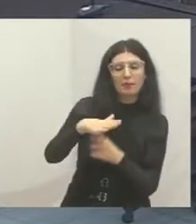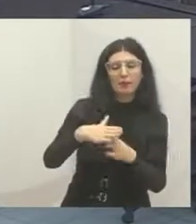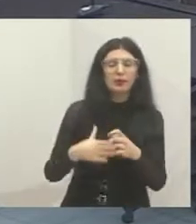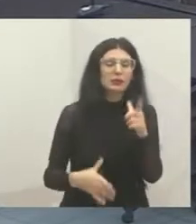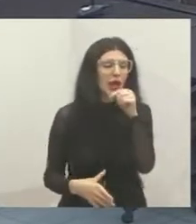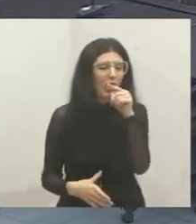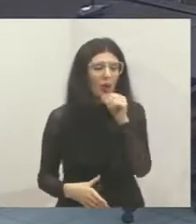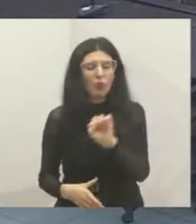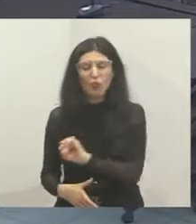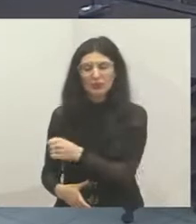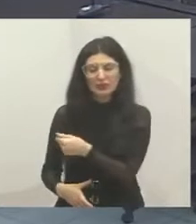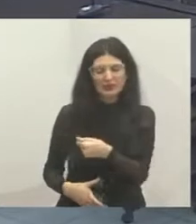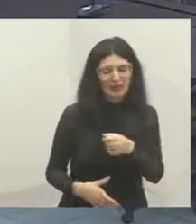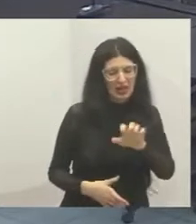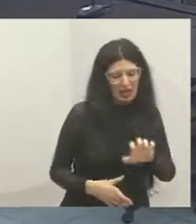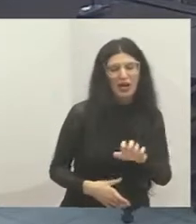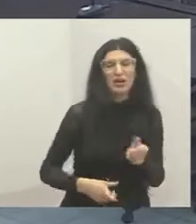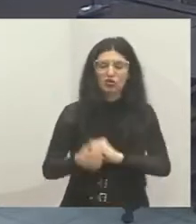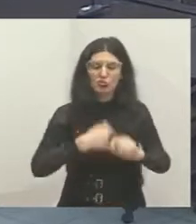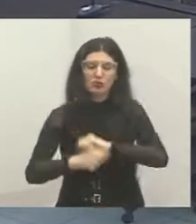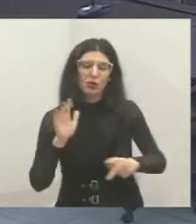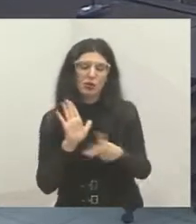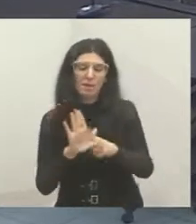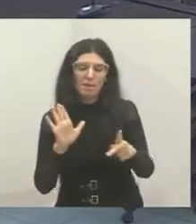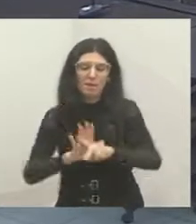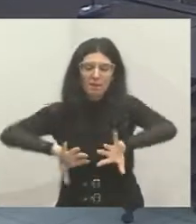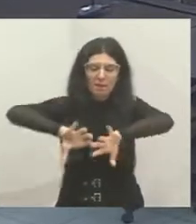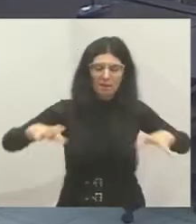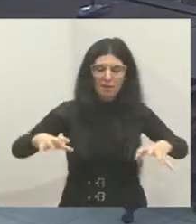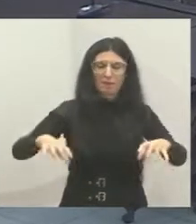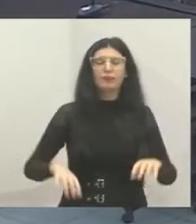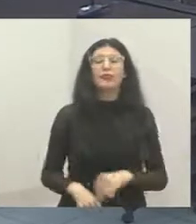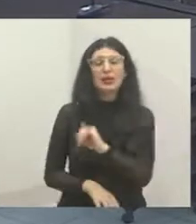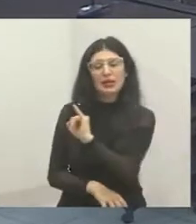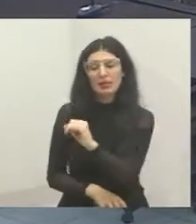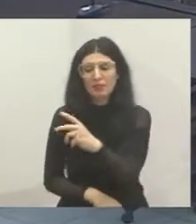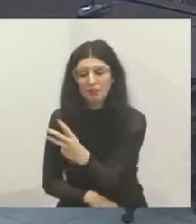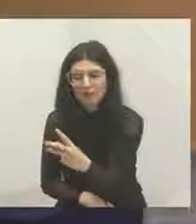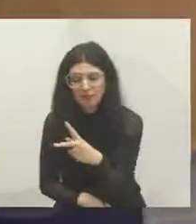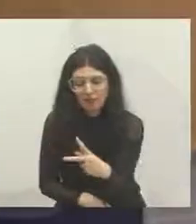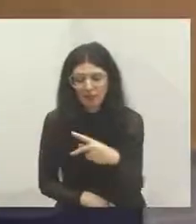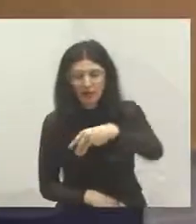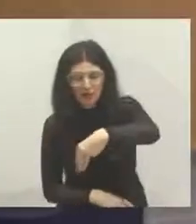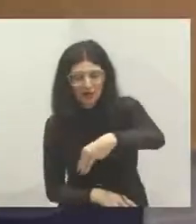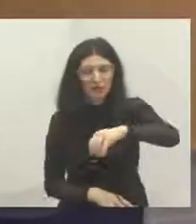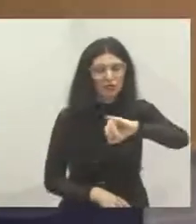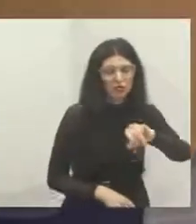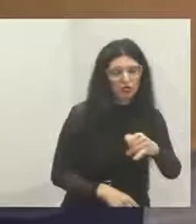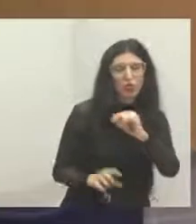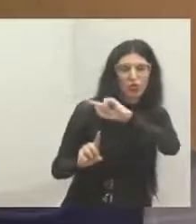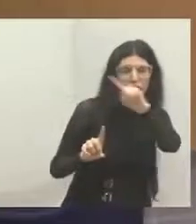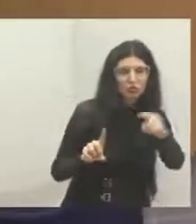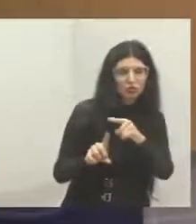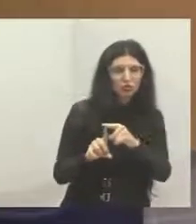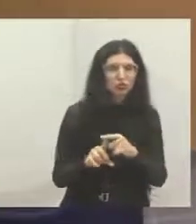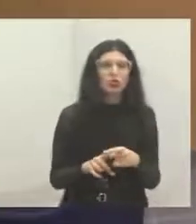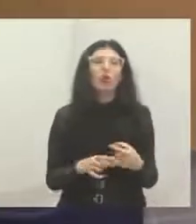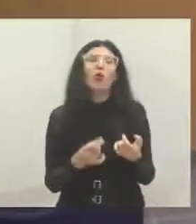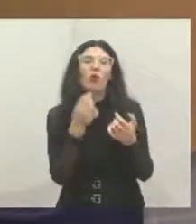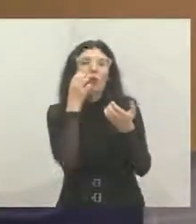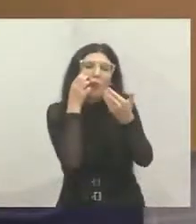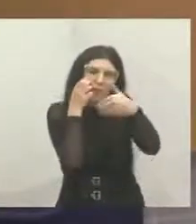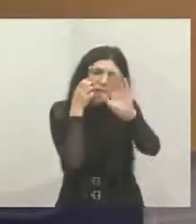PMJ, ele tem a premissa de angariar mais recursos para que os funcionários possam aposentar